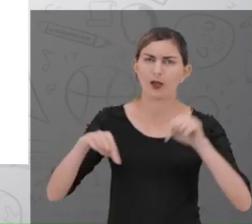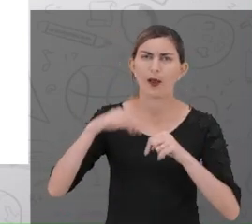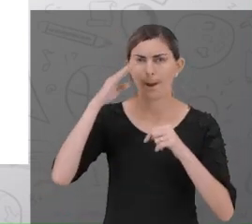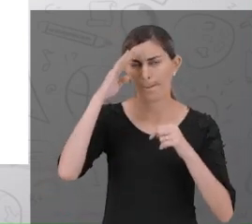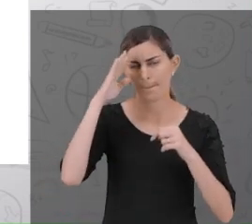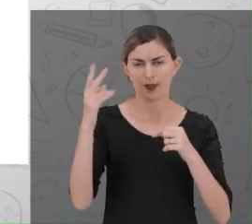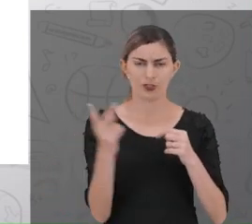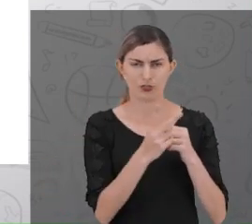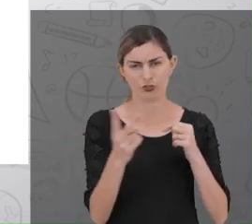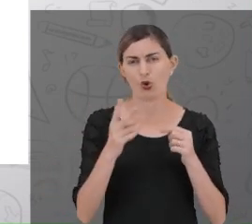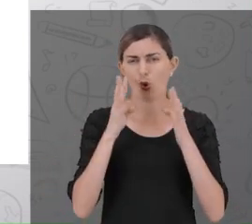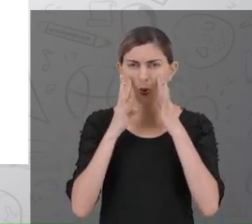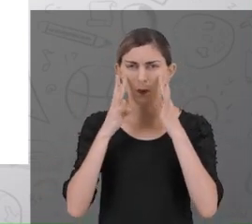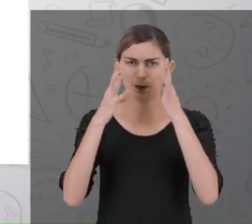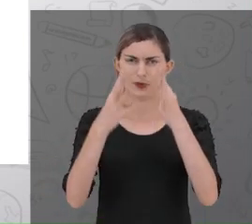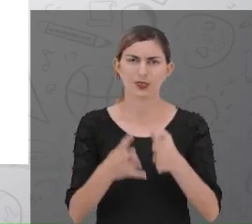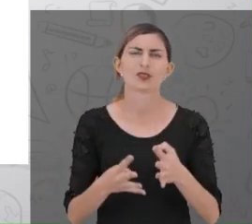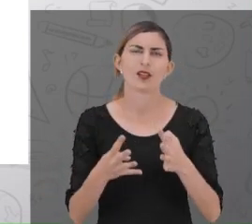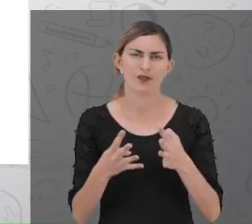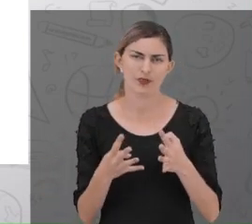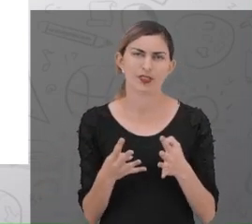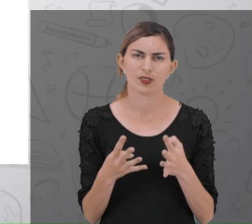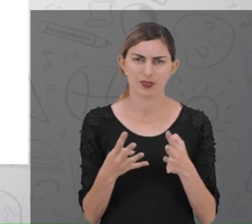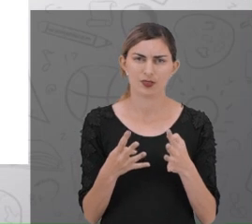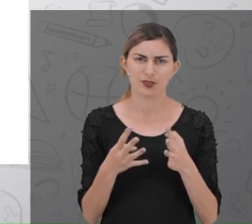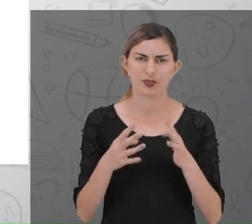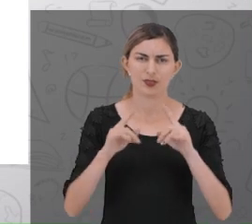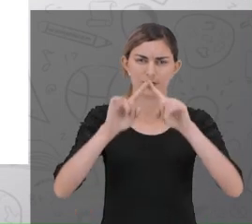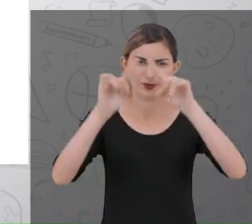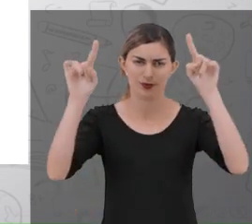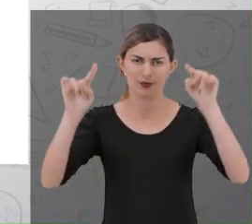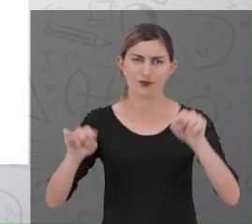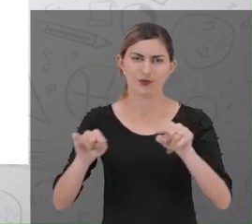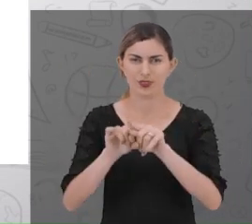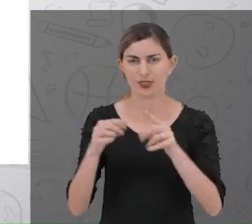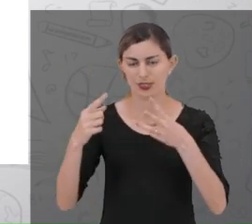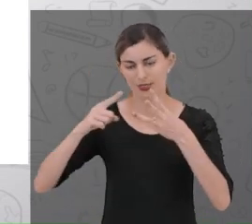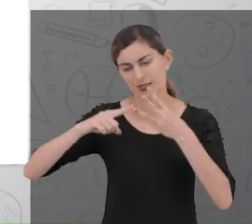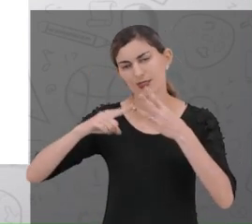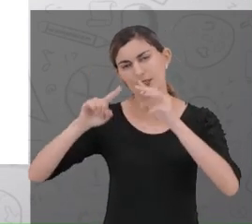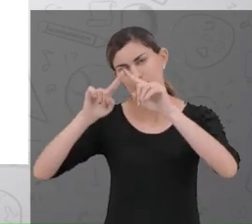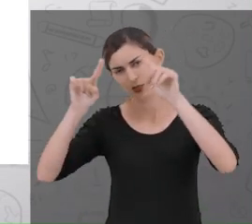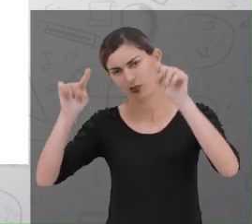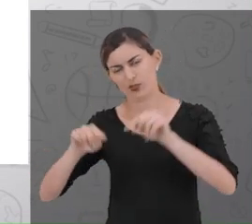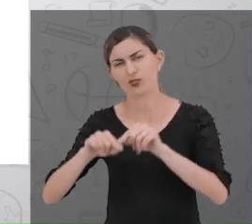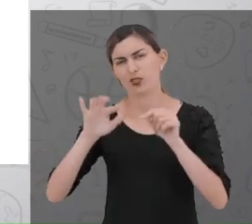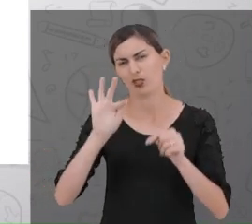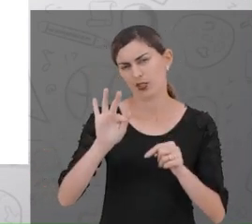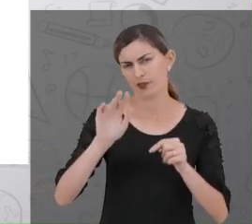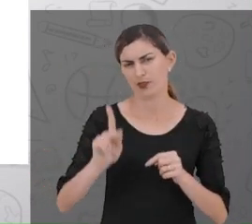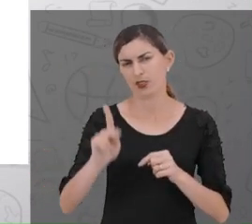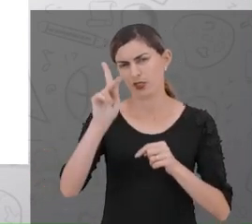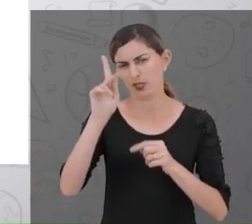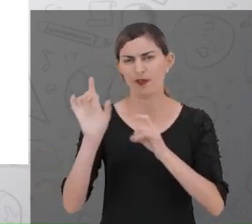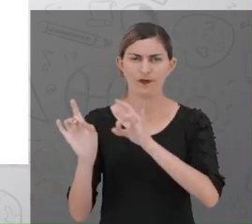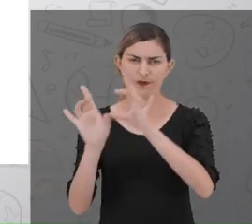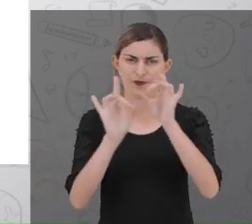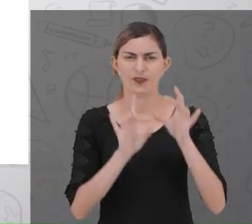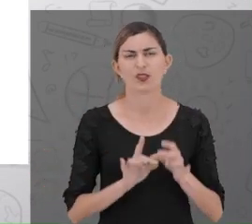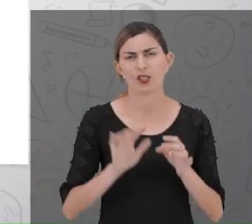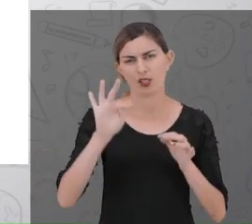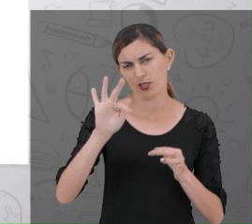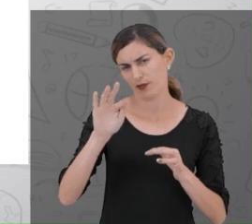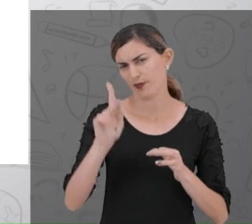as chaves primárias de ambas. Observe no terceiro retângulo que nós temos a presença do FK